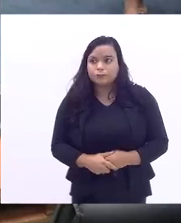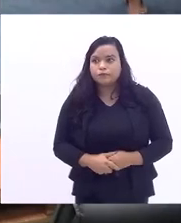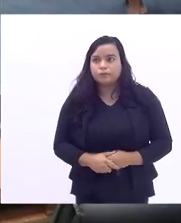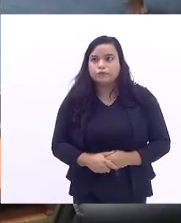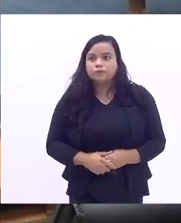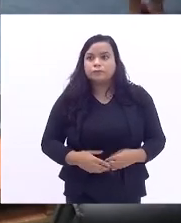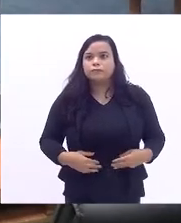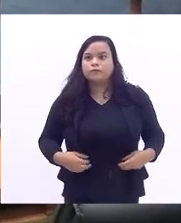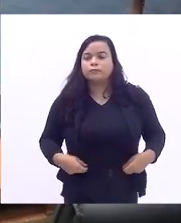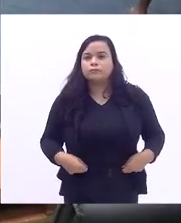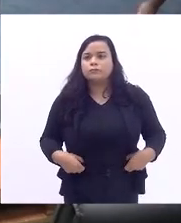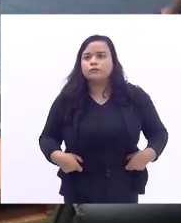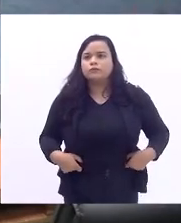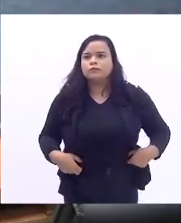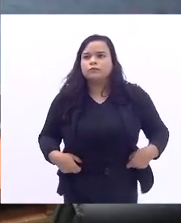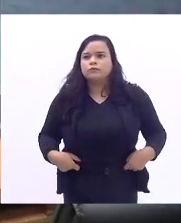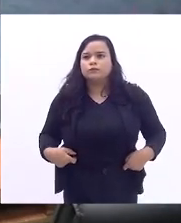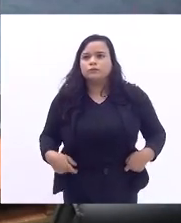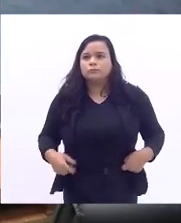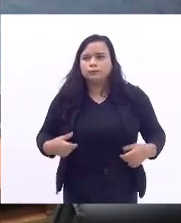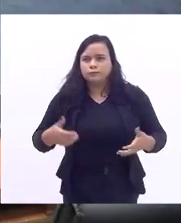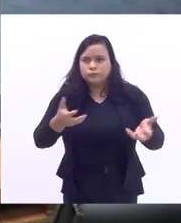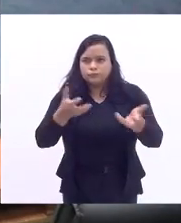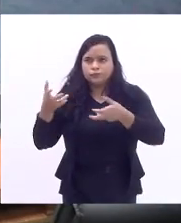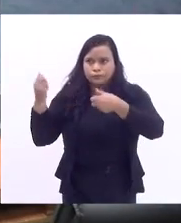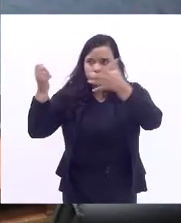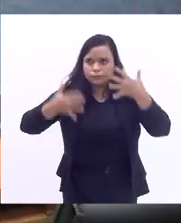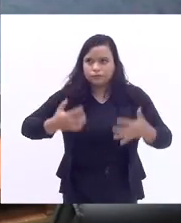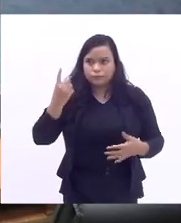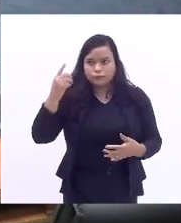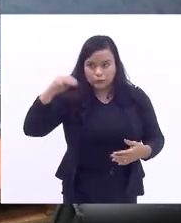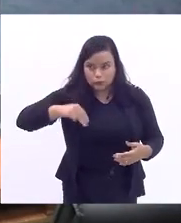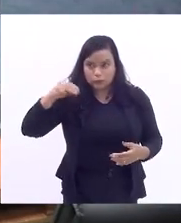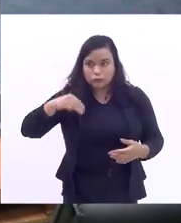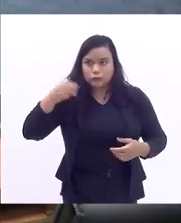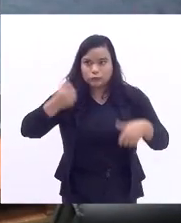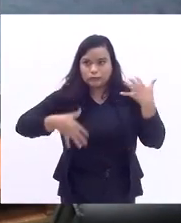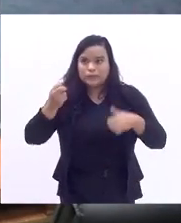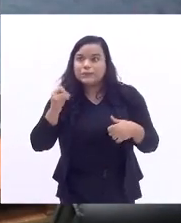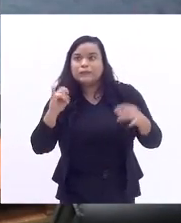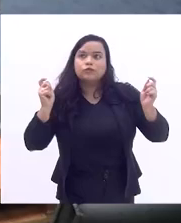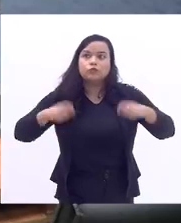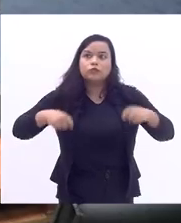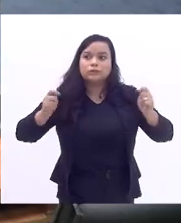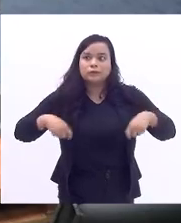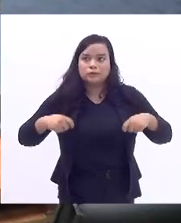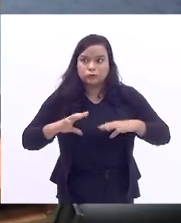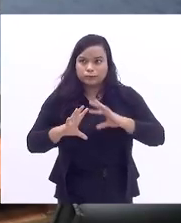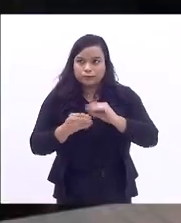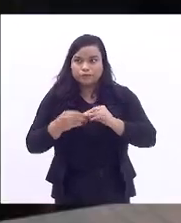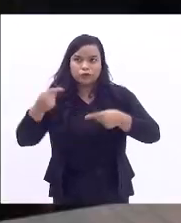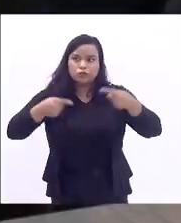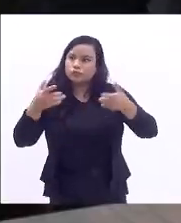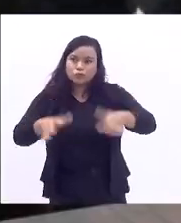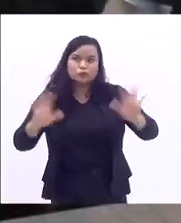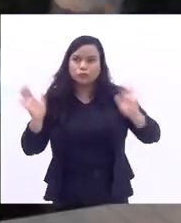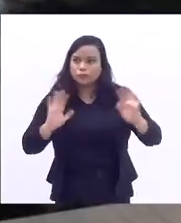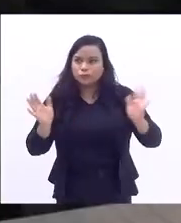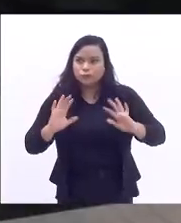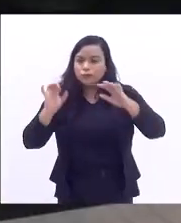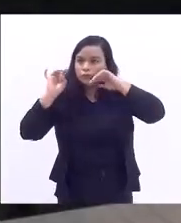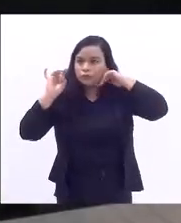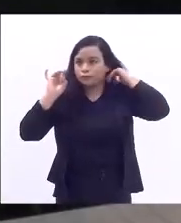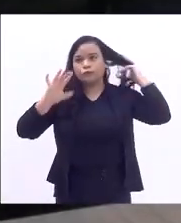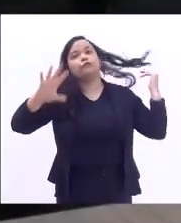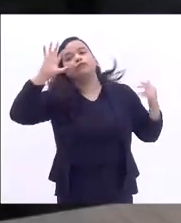ia fazer uma uma colocação de um minuto se fosse possível eu quero nem discutir é